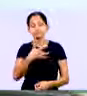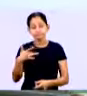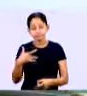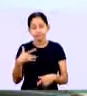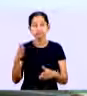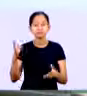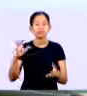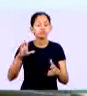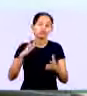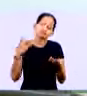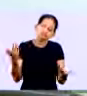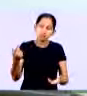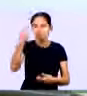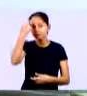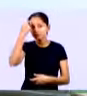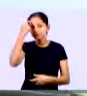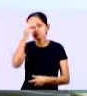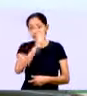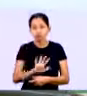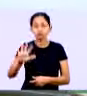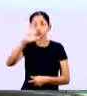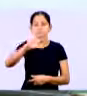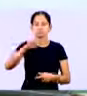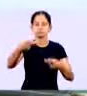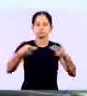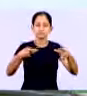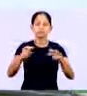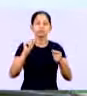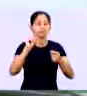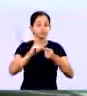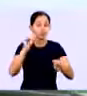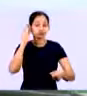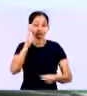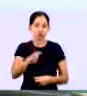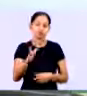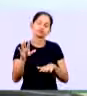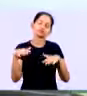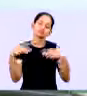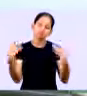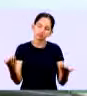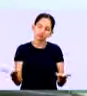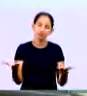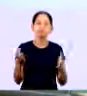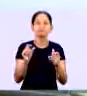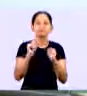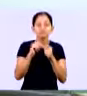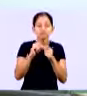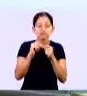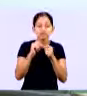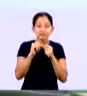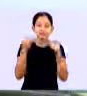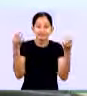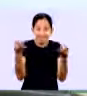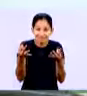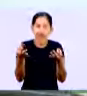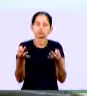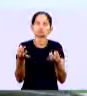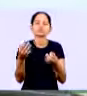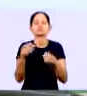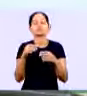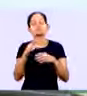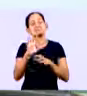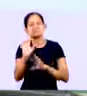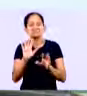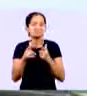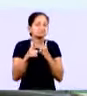Mas, no geral, feito o planejamento, entendendo que é necessário se fazer ele e se executar ele de uma forma precisa, normalmente não